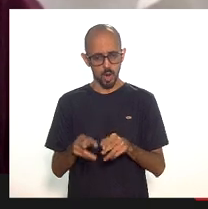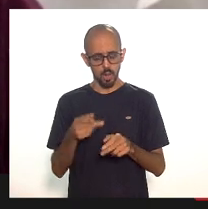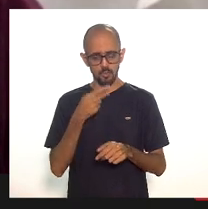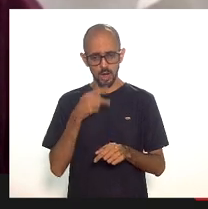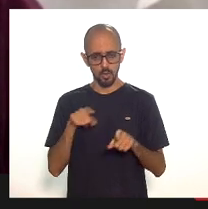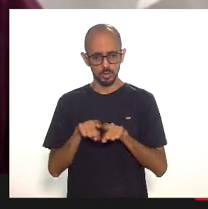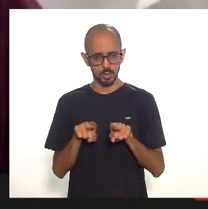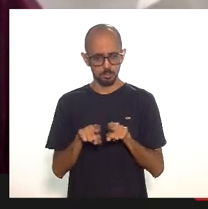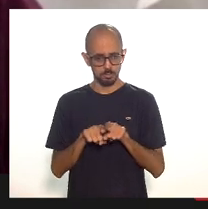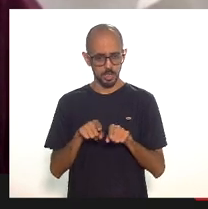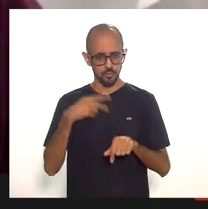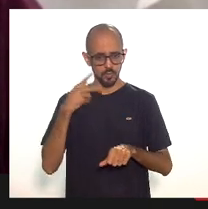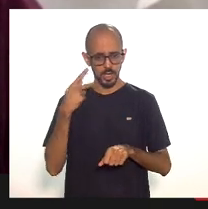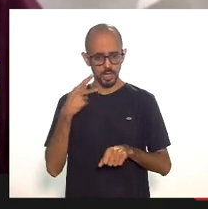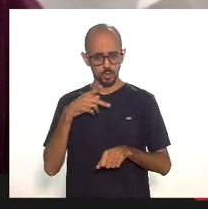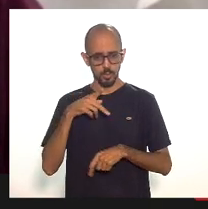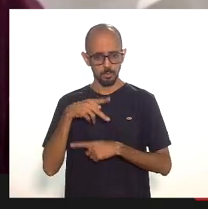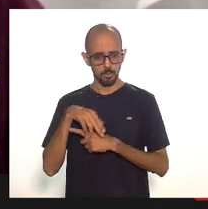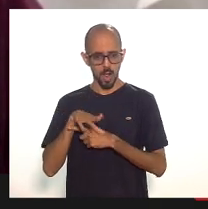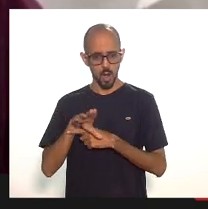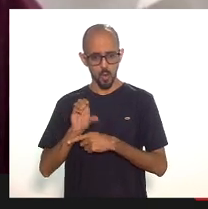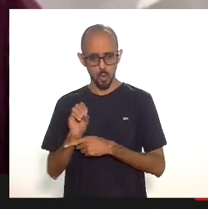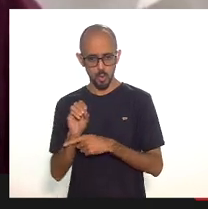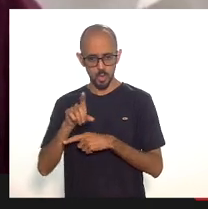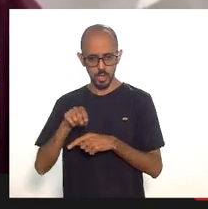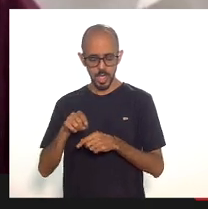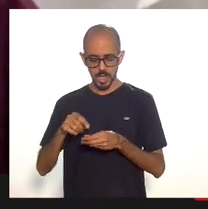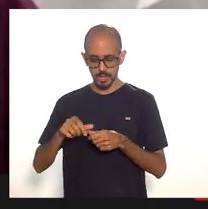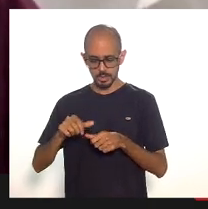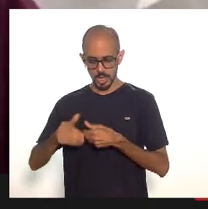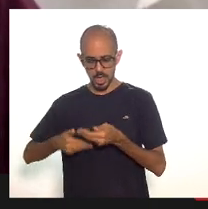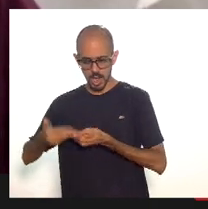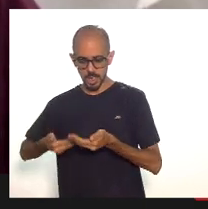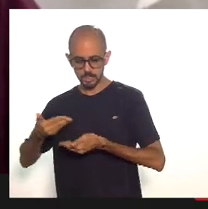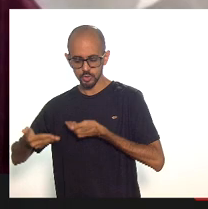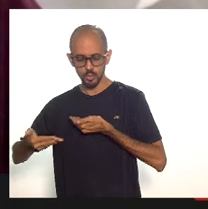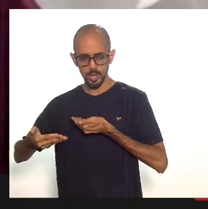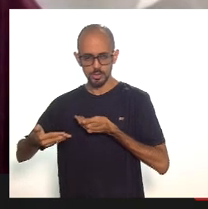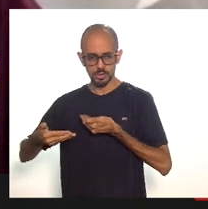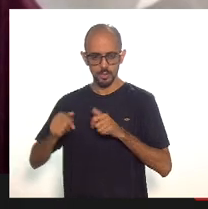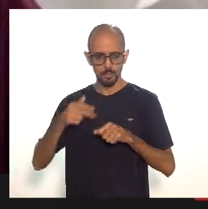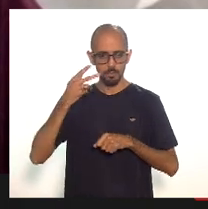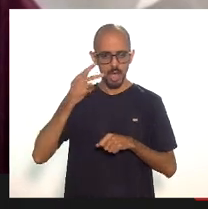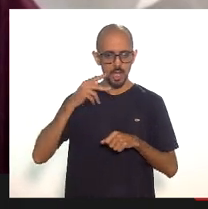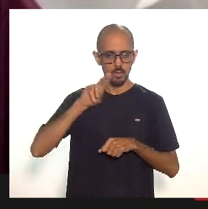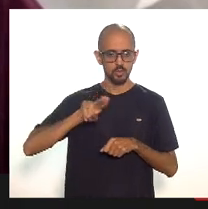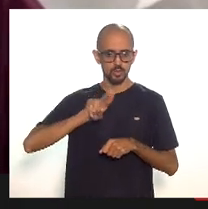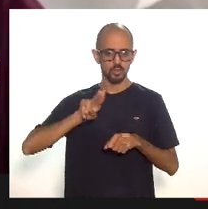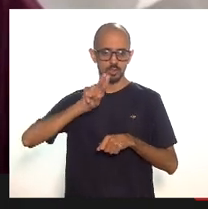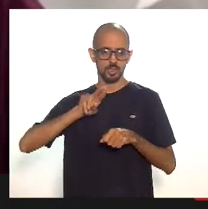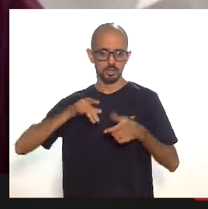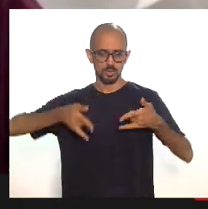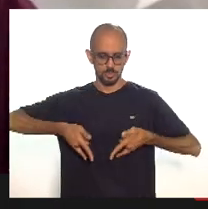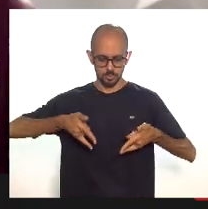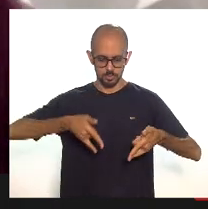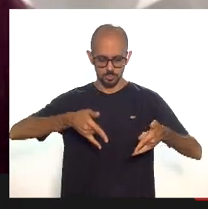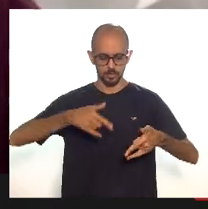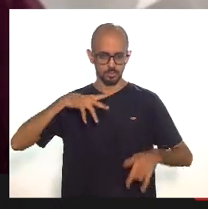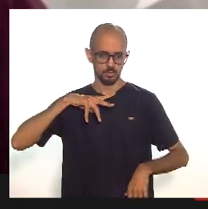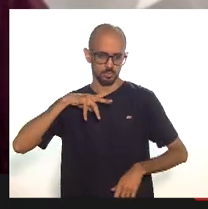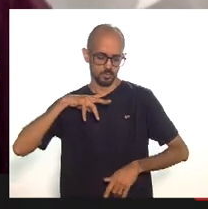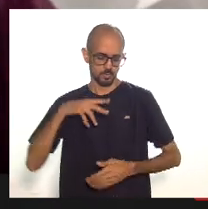o vereador Paulo Pinheiro, essa articulação para a utilização de leitos da rede